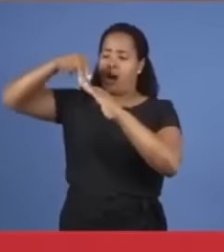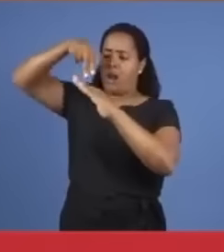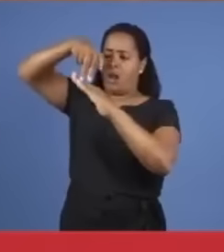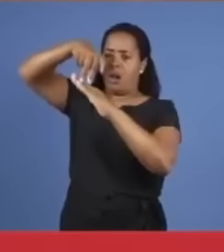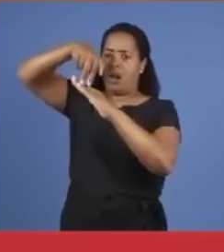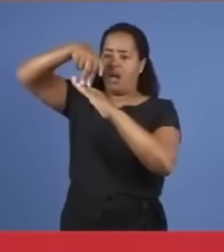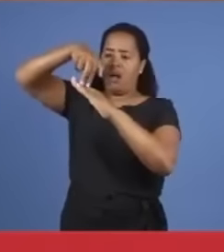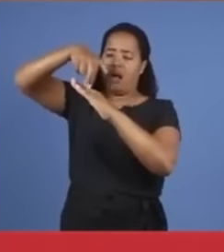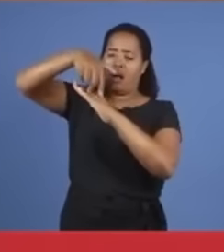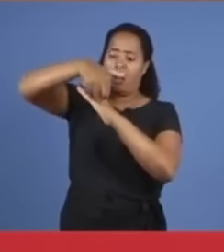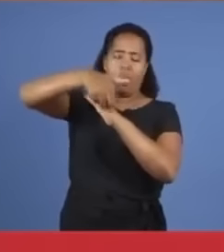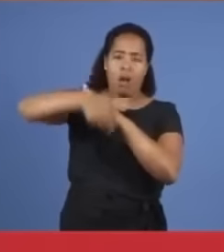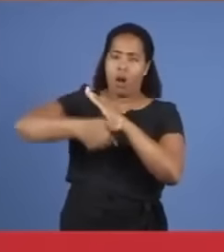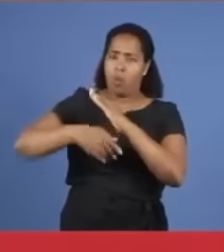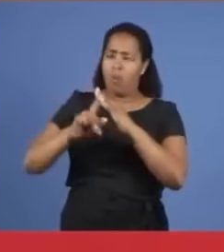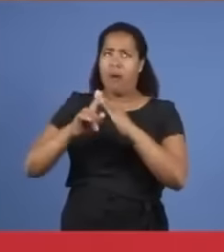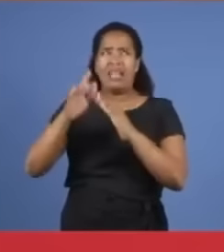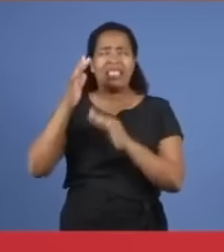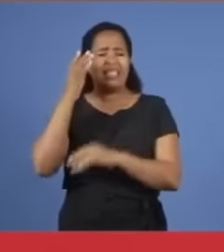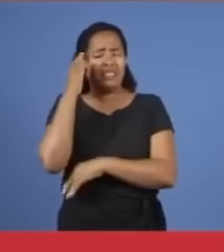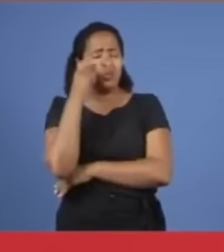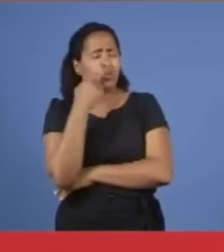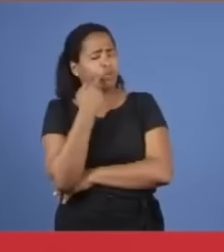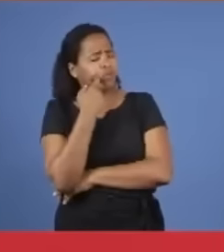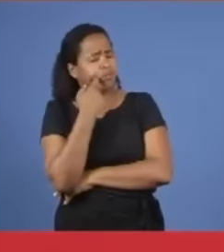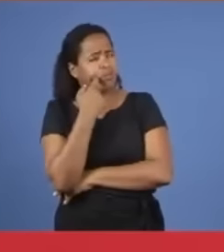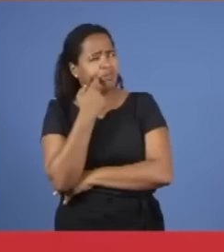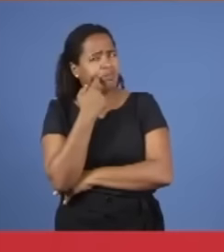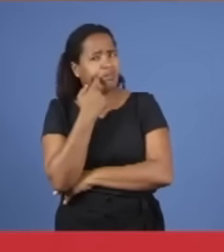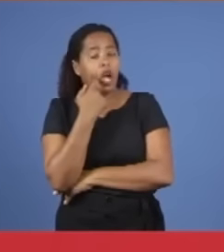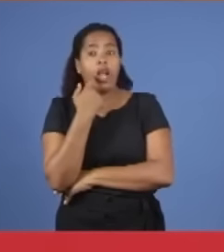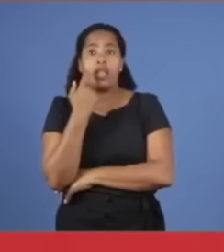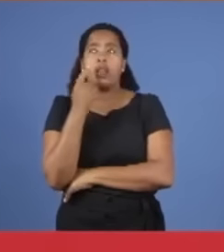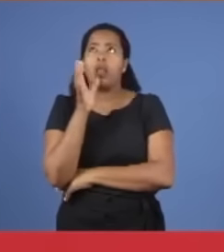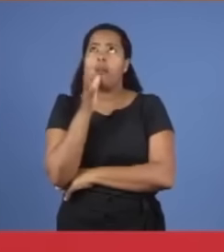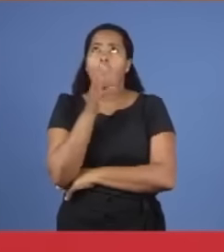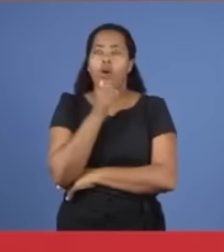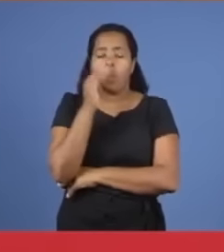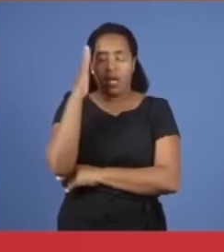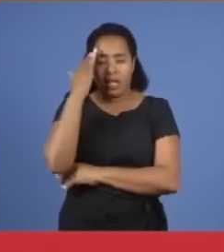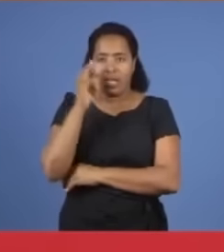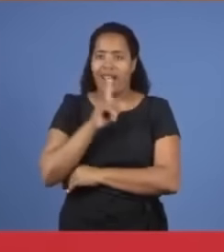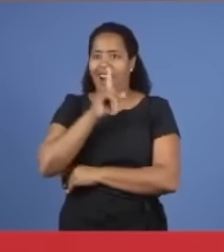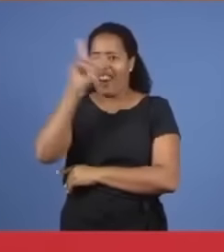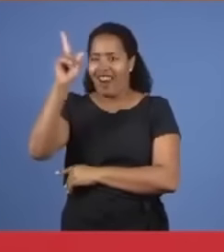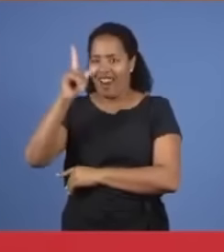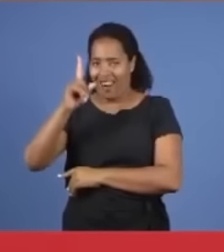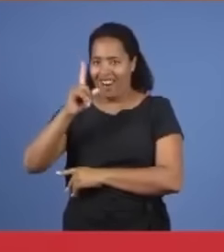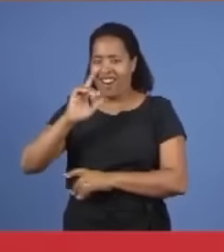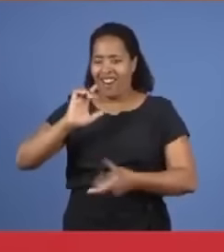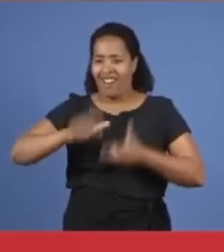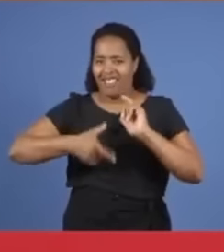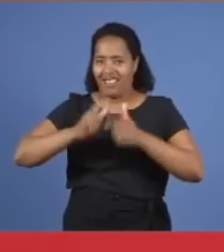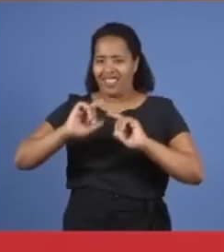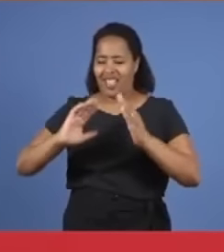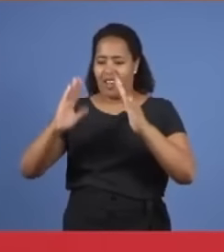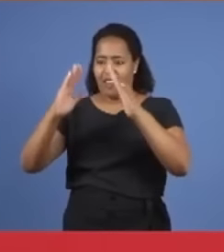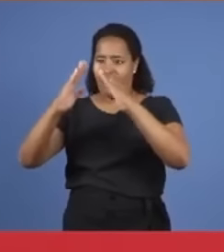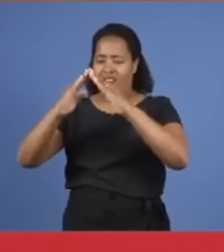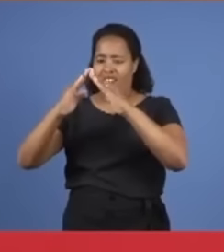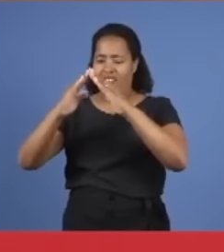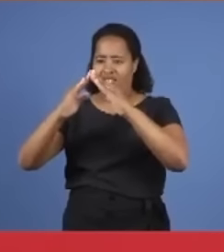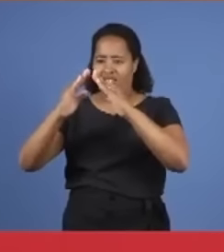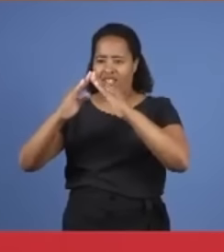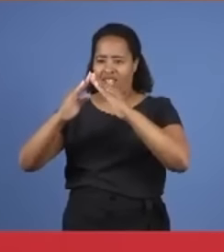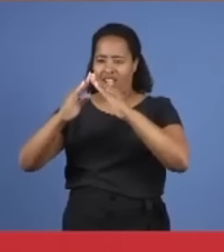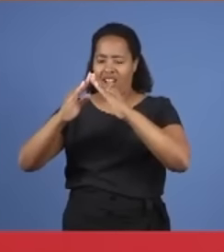desça. Eu custei para entender esse texto. Sabe o que acontece? O telhado em Israel, as casinhas deles, o telhado era a